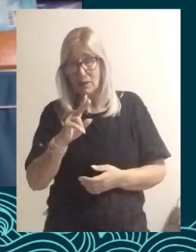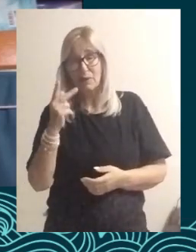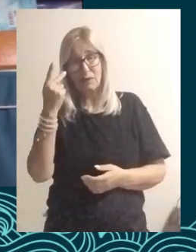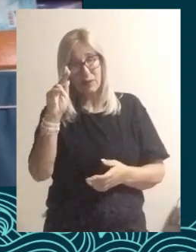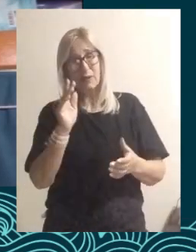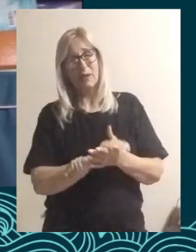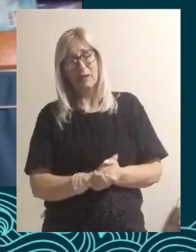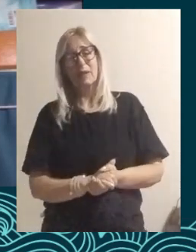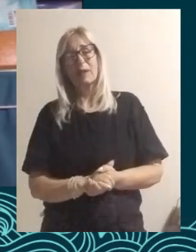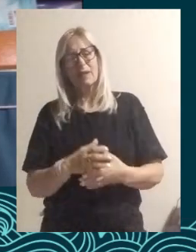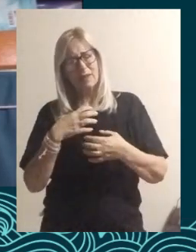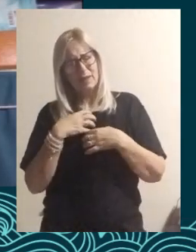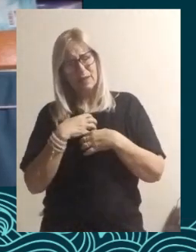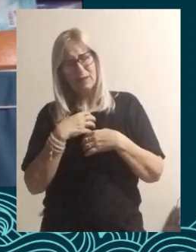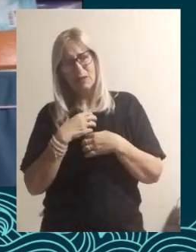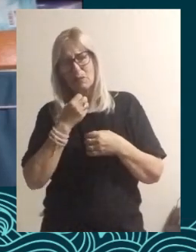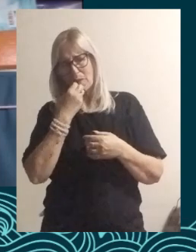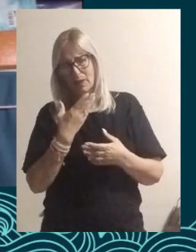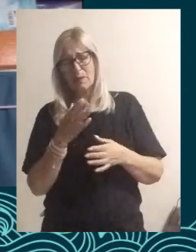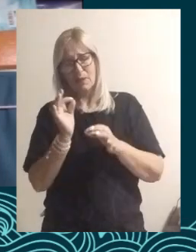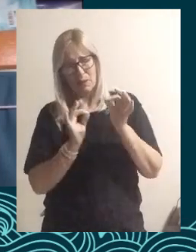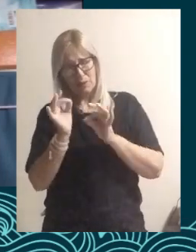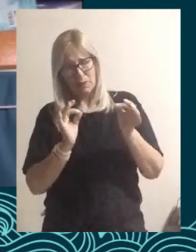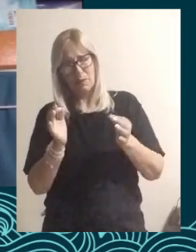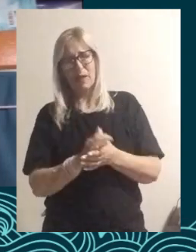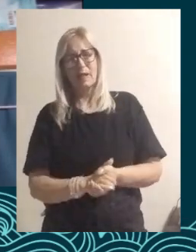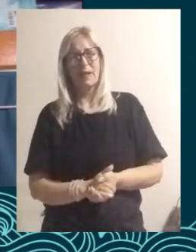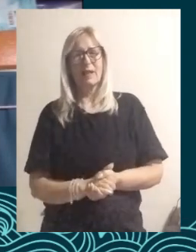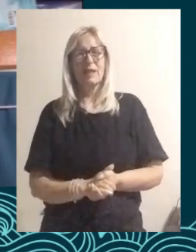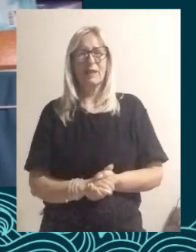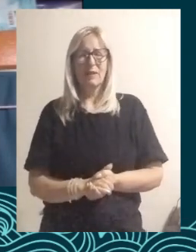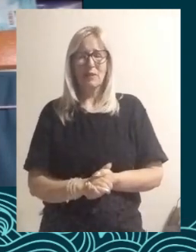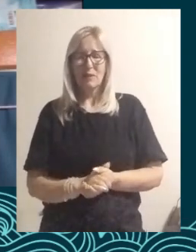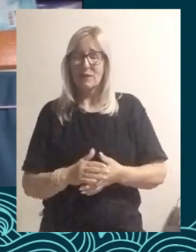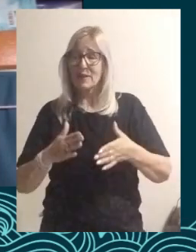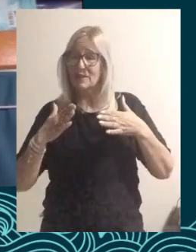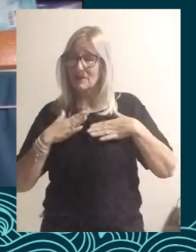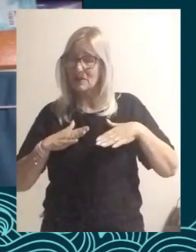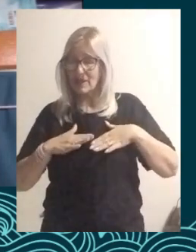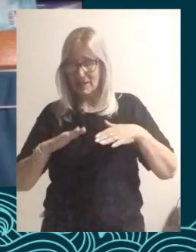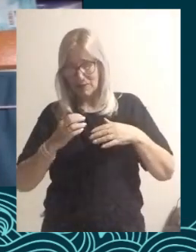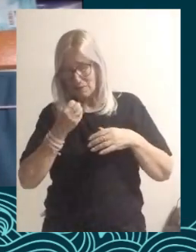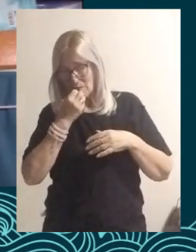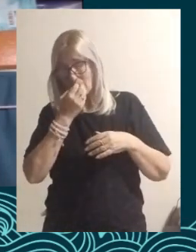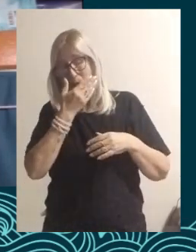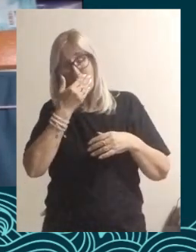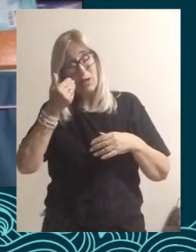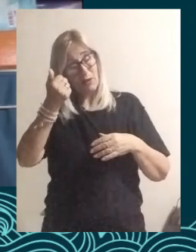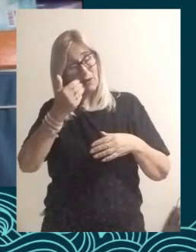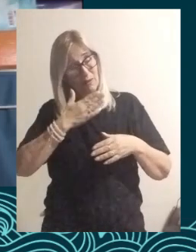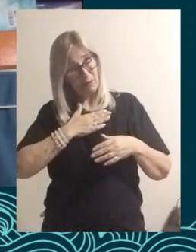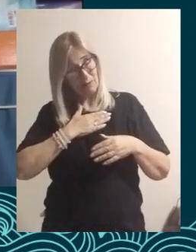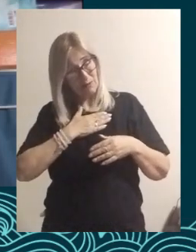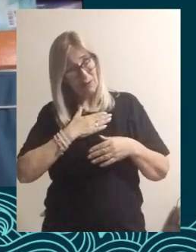precisar. Usa esse momento para se sentir bem, para se preparar e sendo mais gentil com a